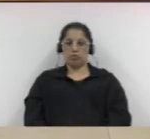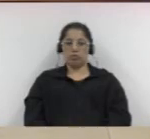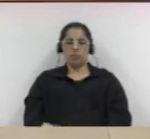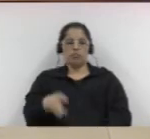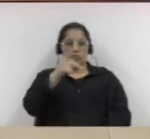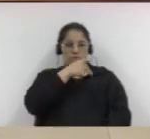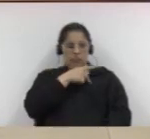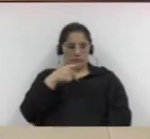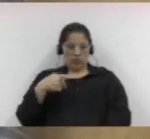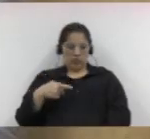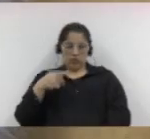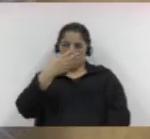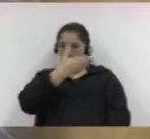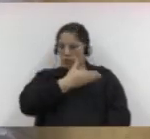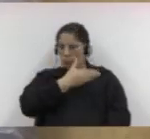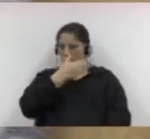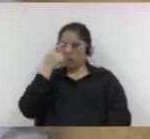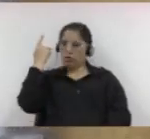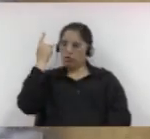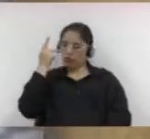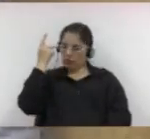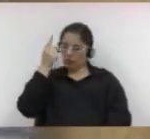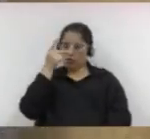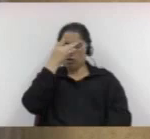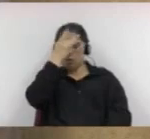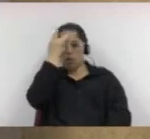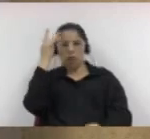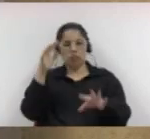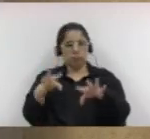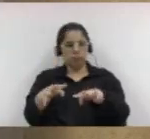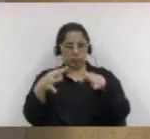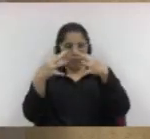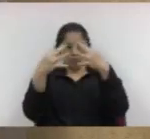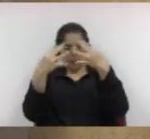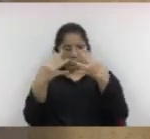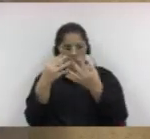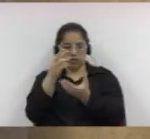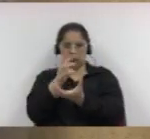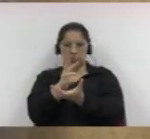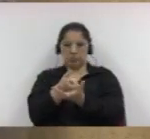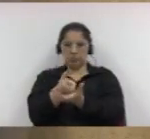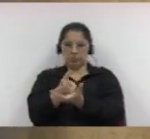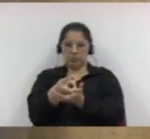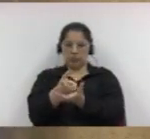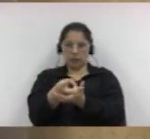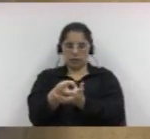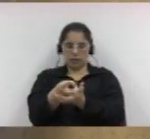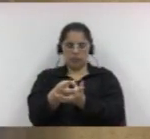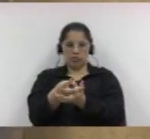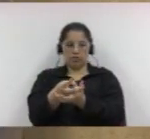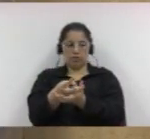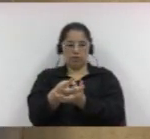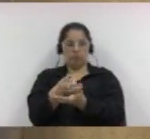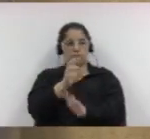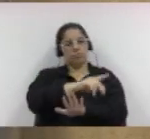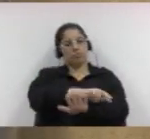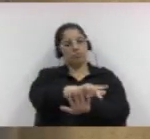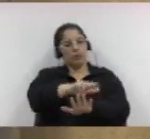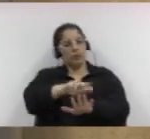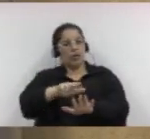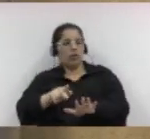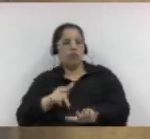Senhor presidente, nobres colegas, cidadãos que nos acompanham aqui no plenário da Câmara Municipal, que trazem suas mais diversas